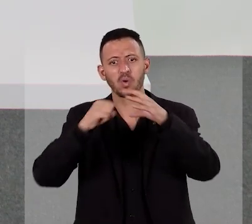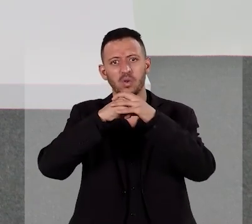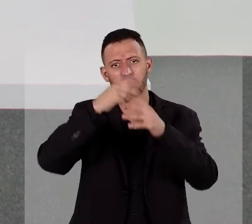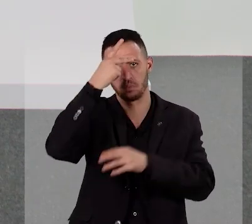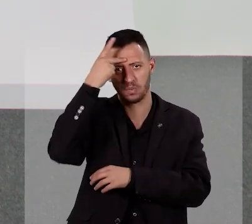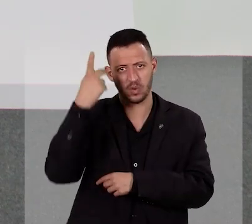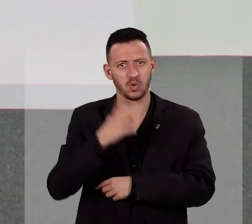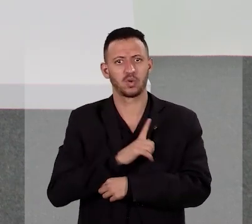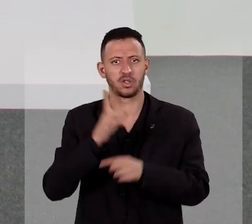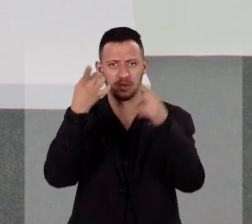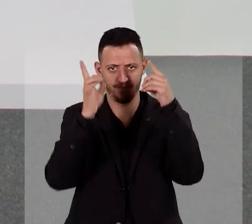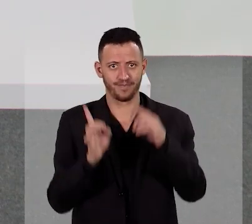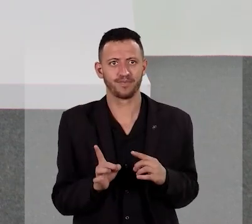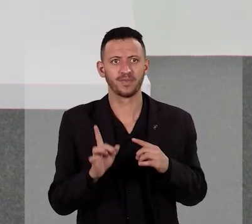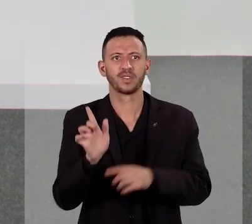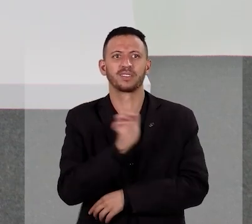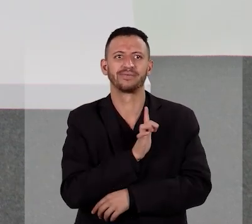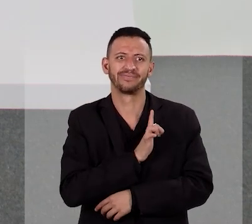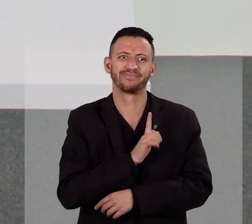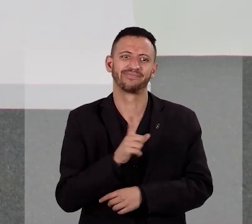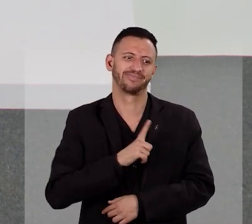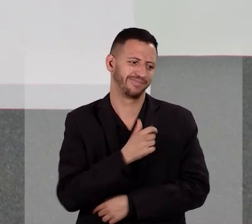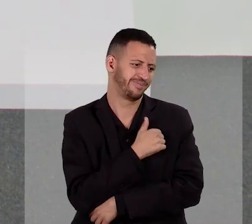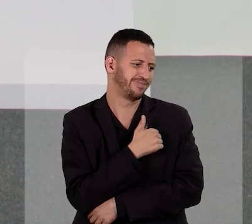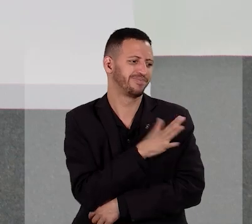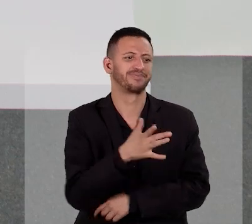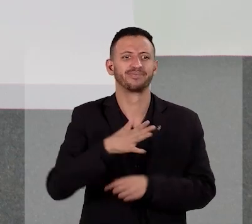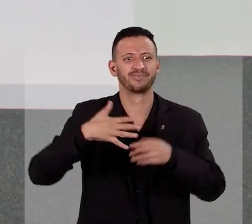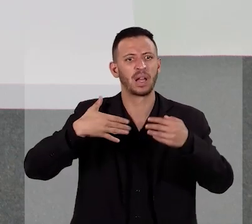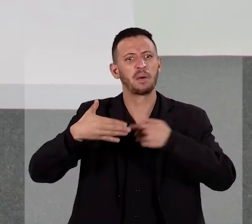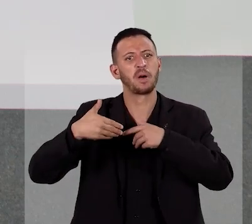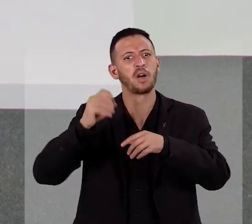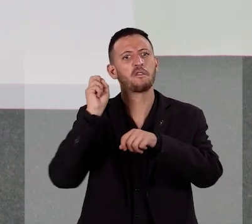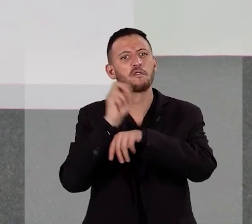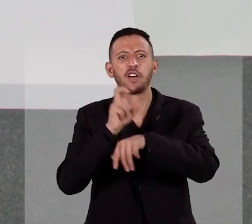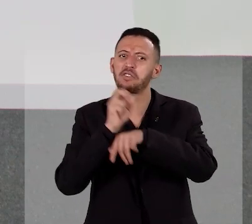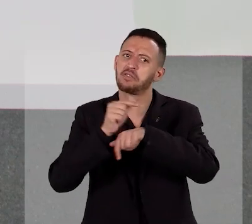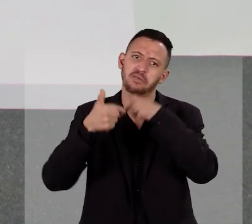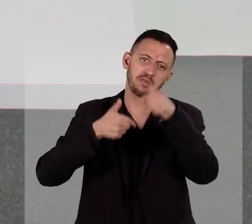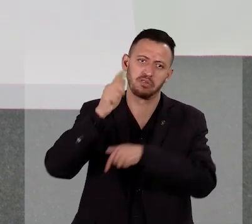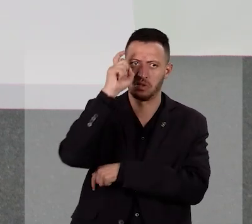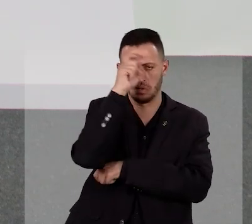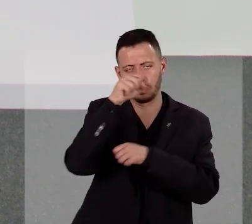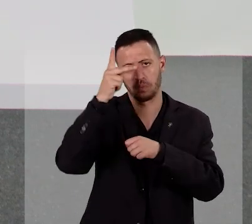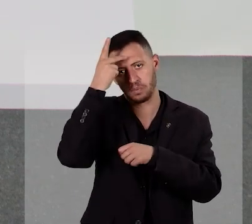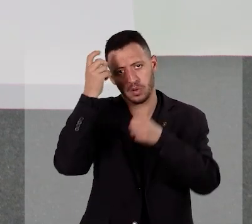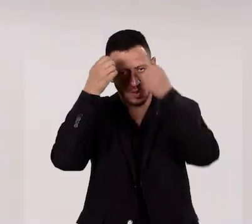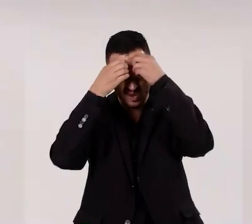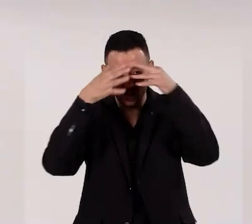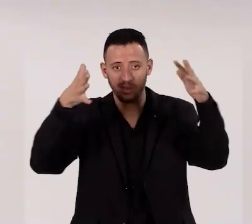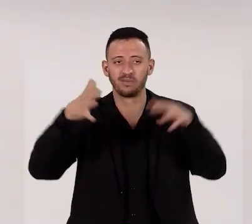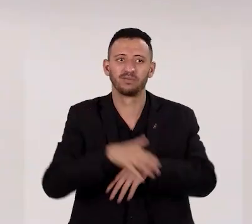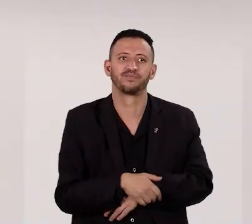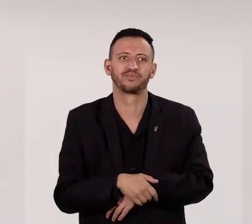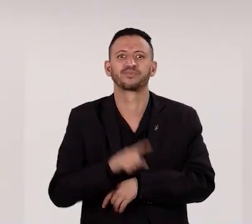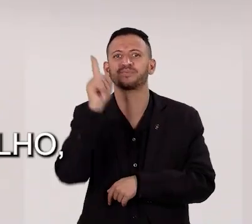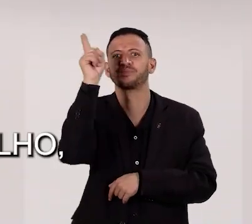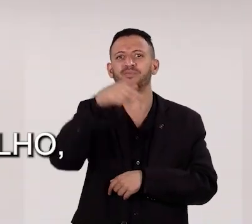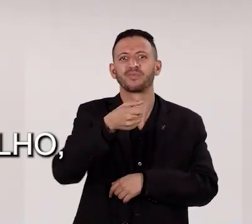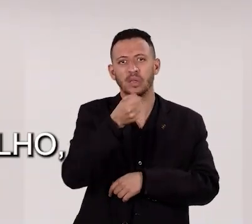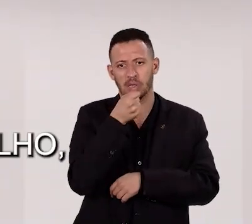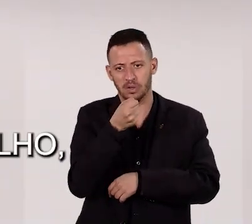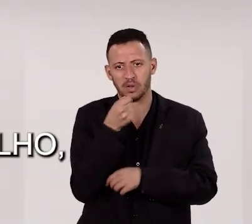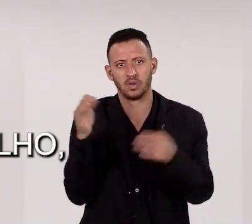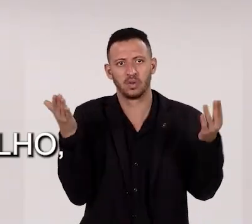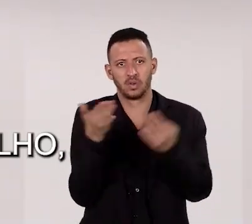cotas para pessoas com deficiência, existe uma discriminação do mercado de trabalho às pessoas com autismo.